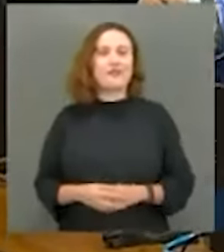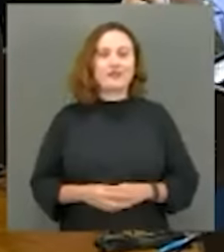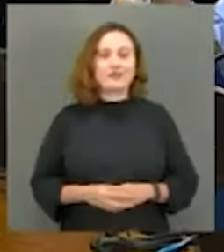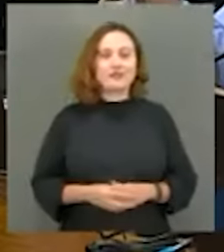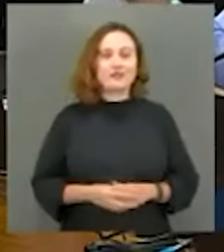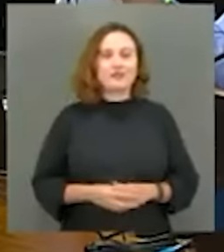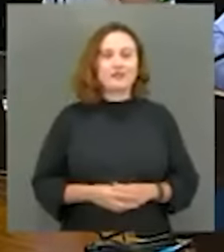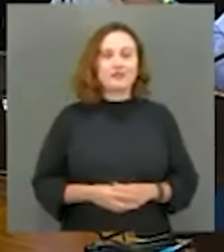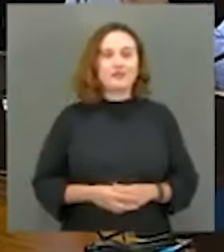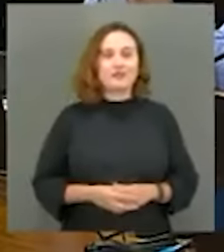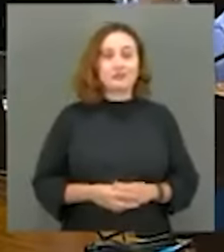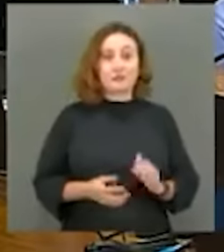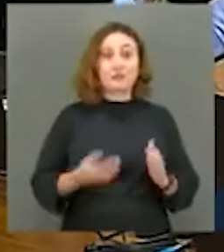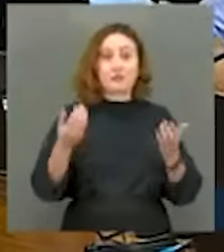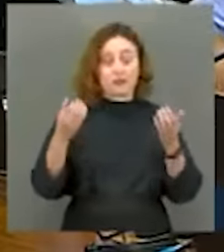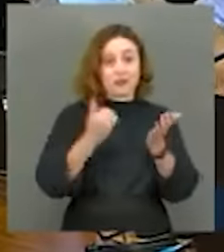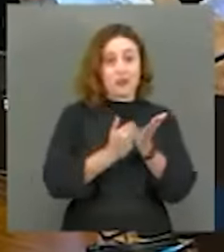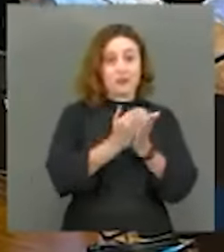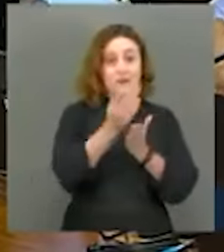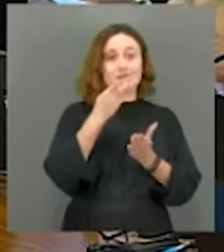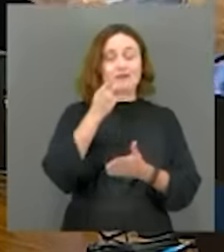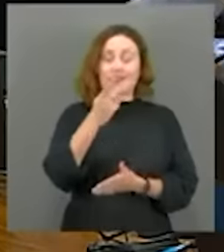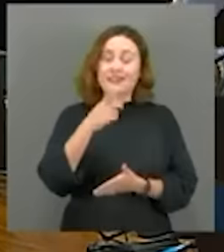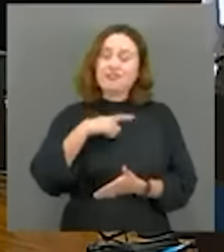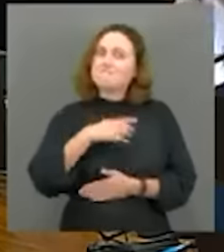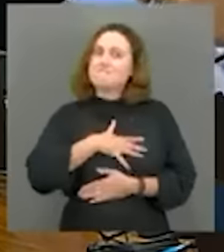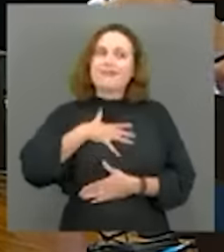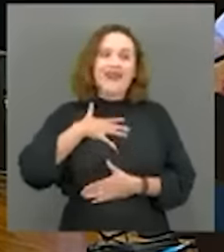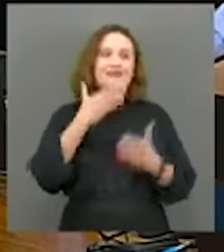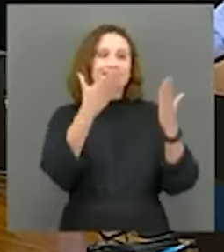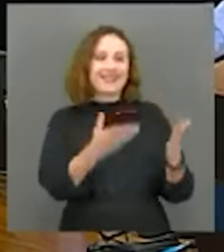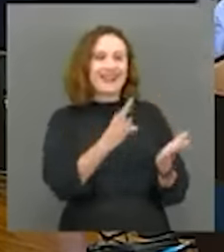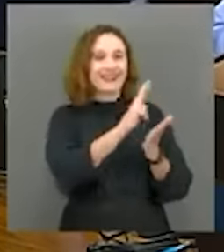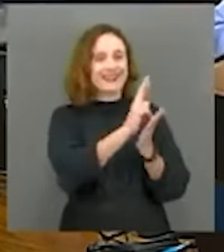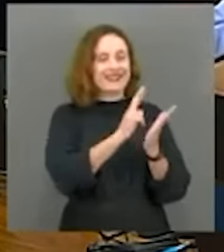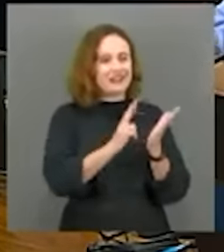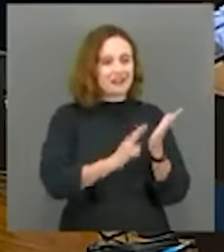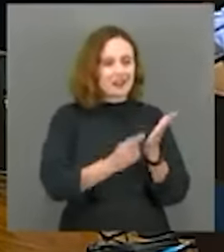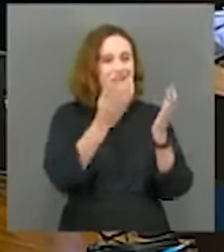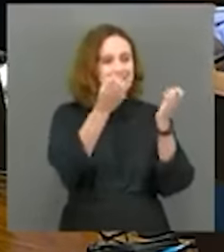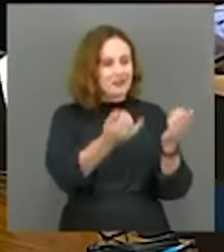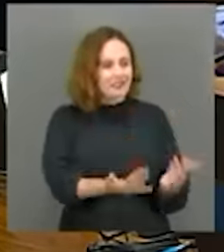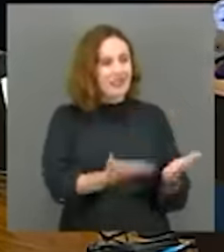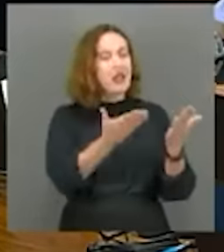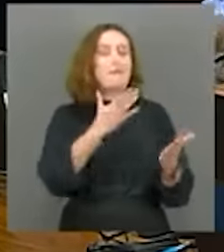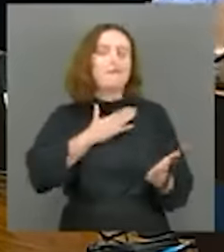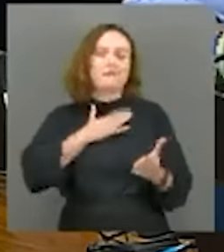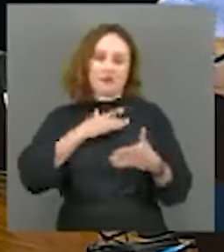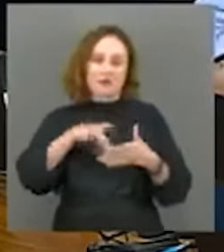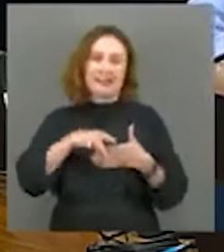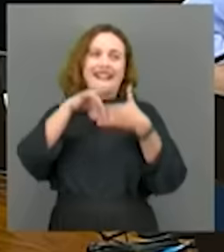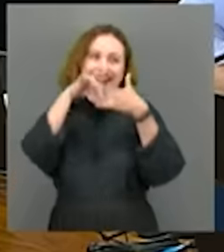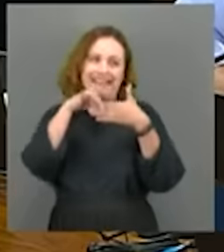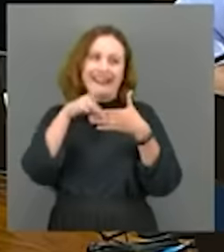dizer do prazer de ter como relator dessa matéria Como já bem colocado pelo Senador foi o meu líder na Câmara dos